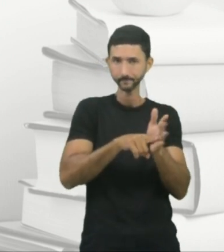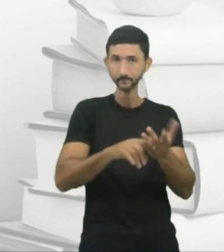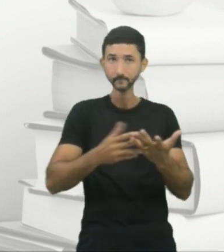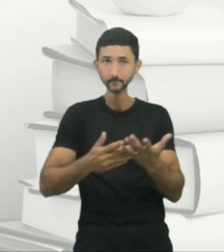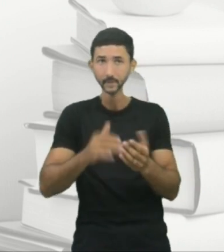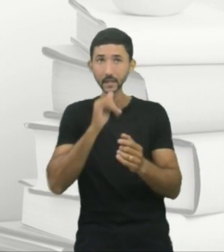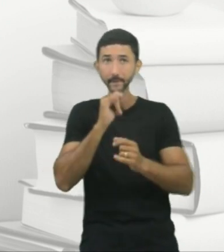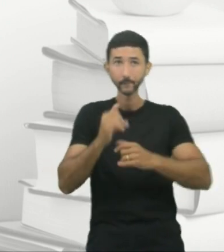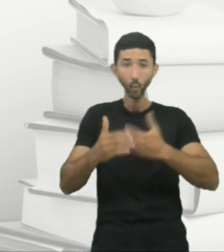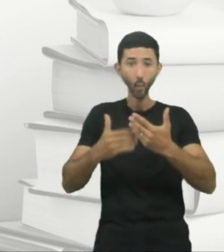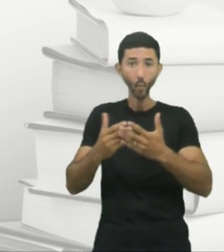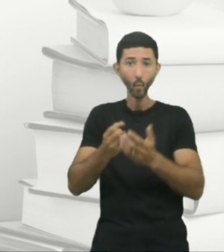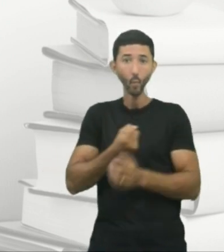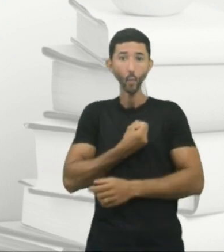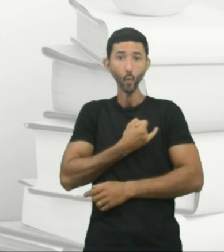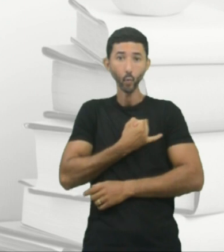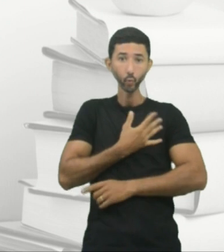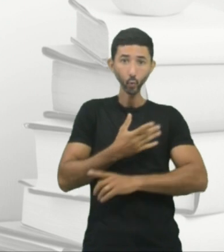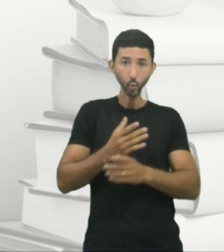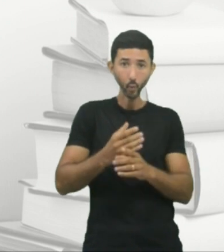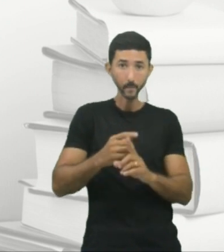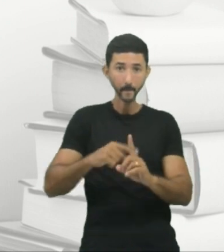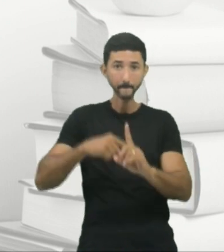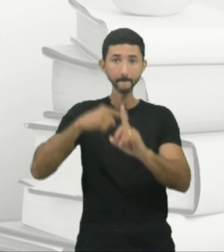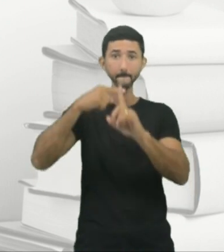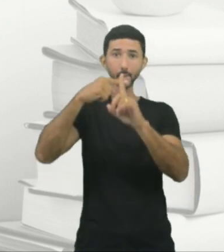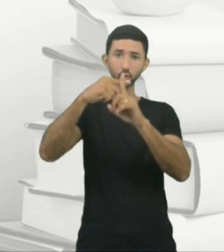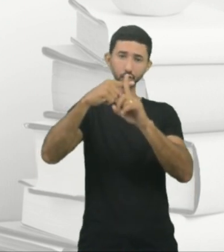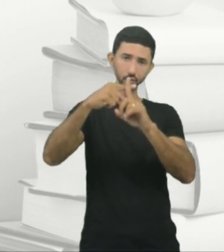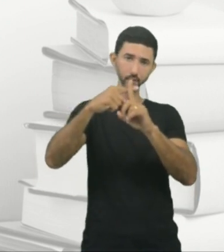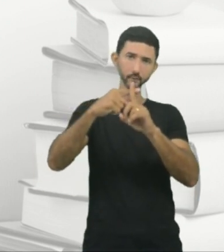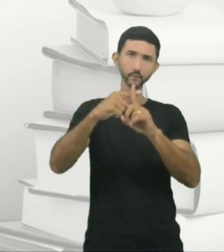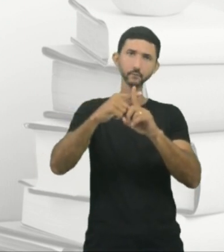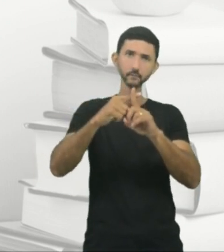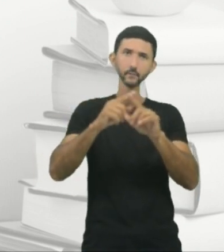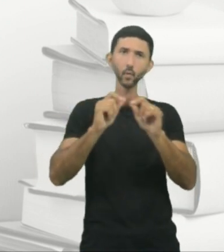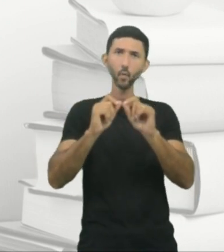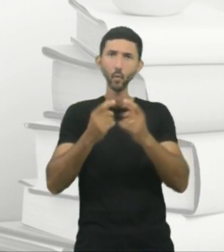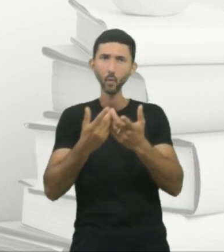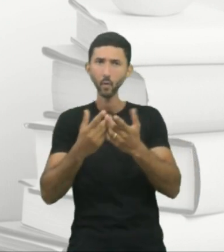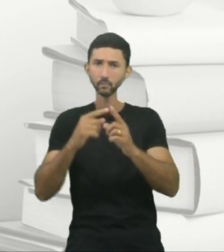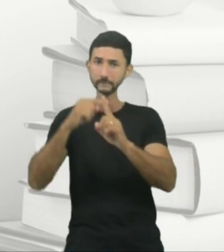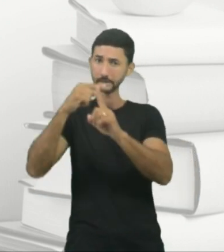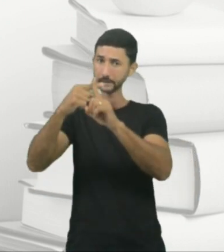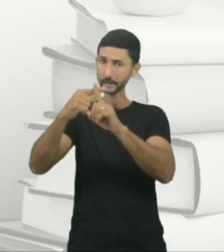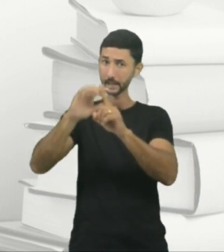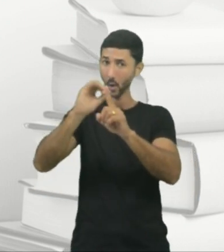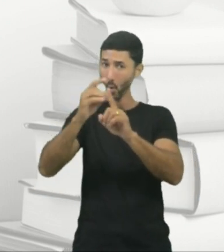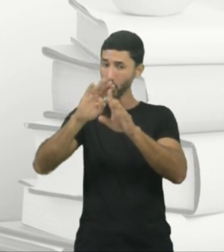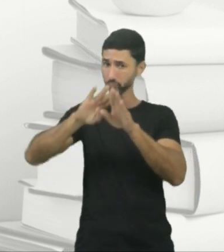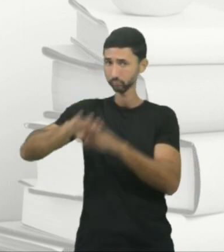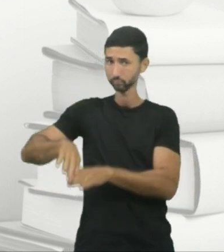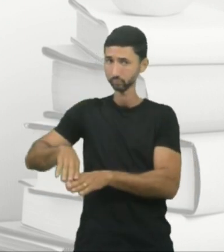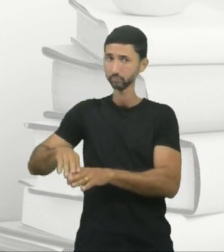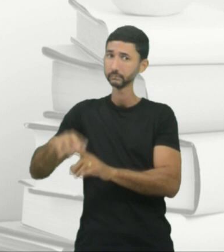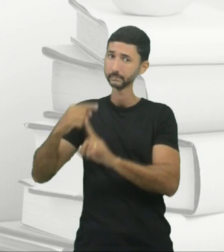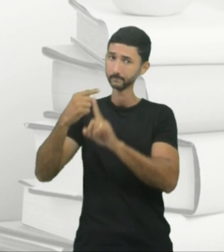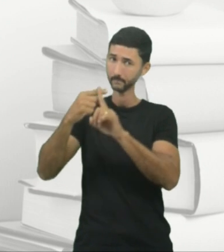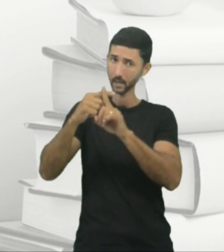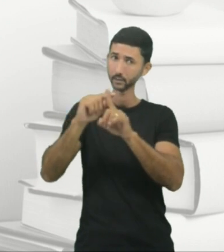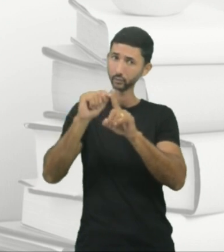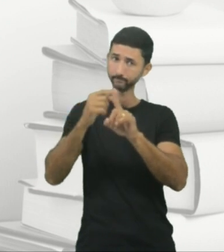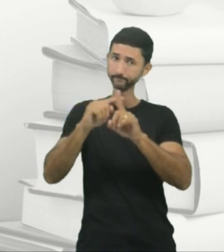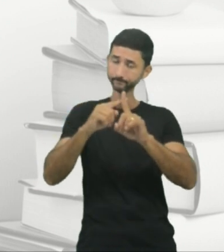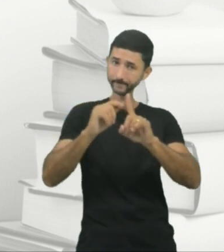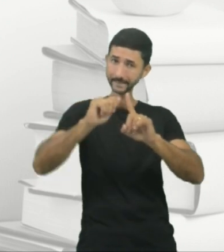Enquanto que os números inteiros positivos podem vir ou não acompanhados do sinal